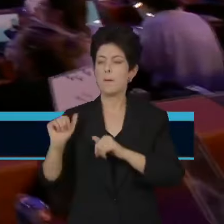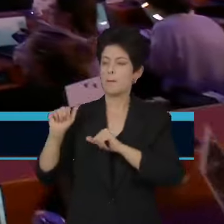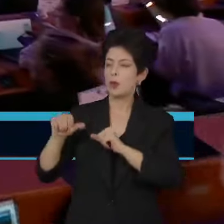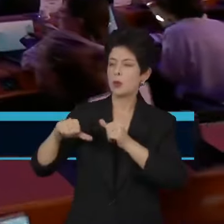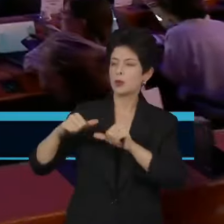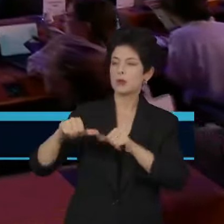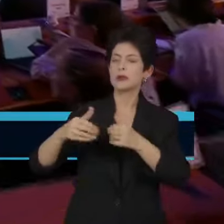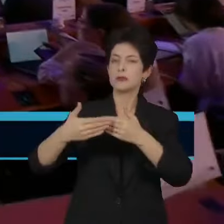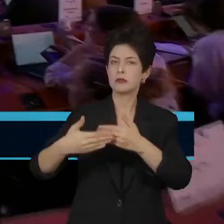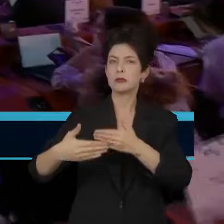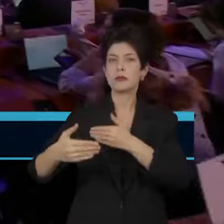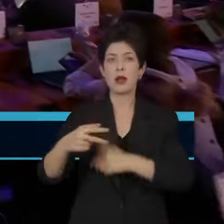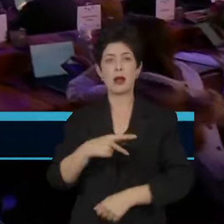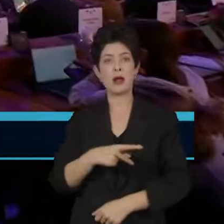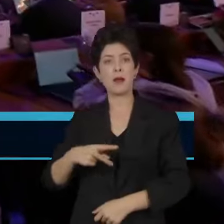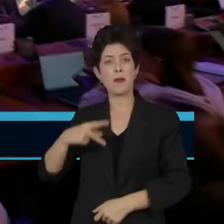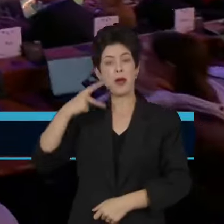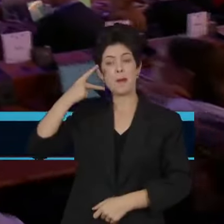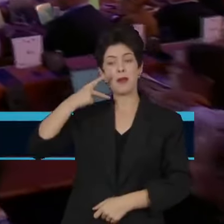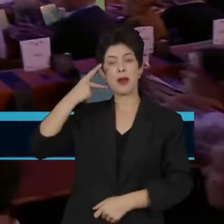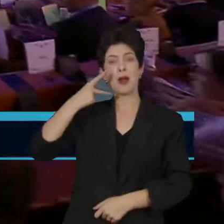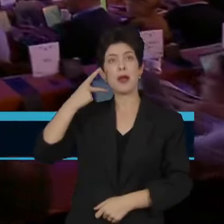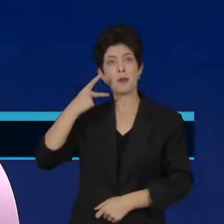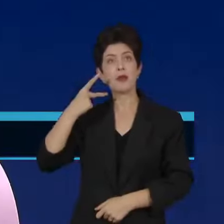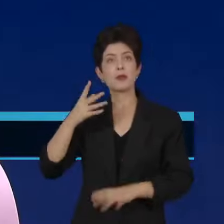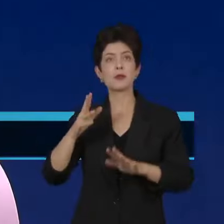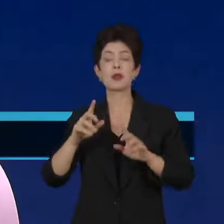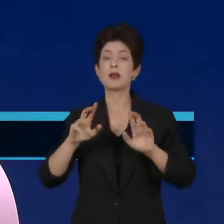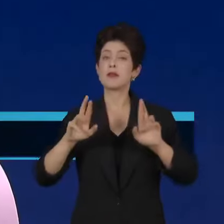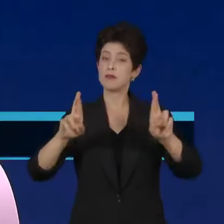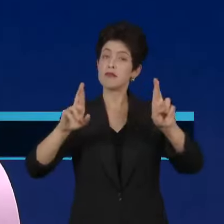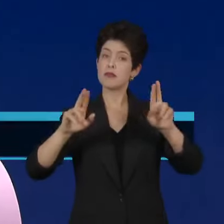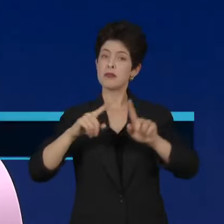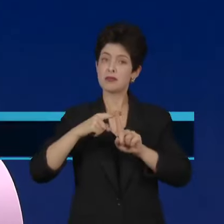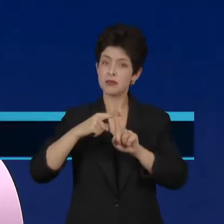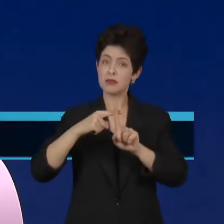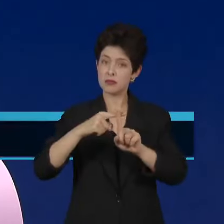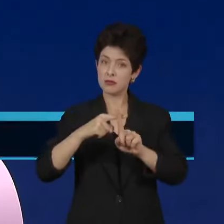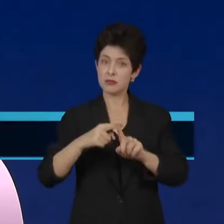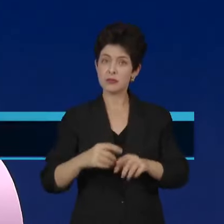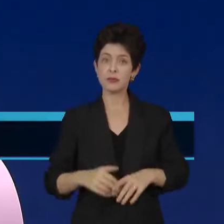pela frente, a presidente do parlamento preferiu o otimismo.